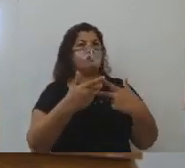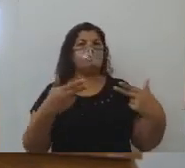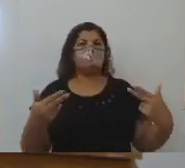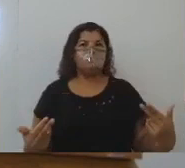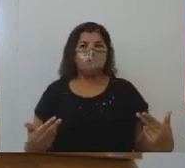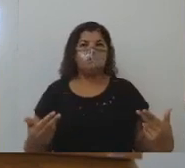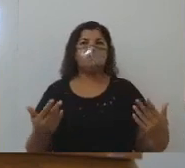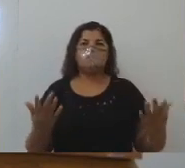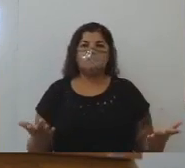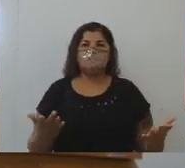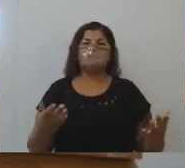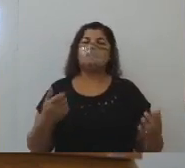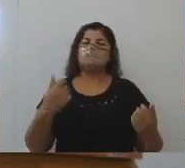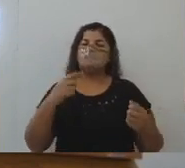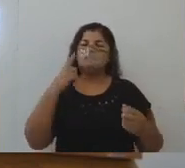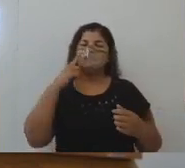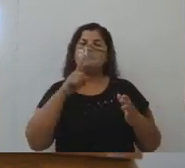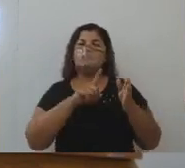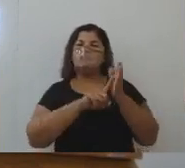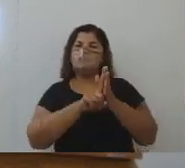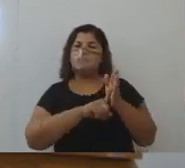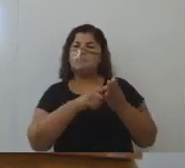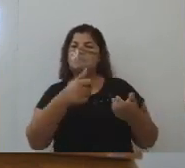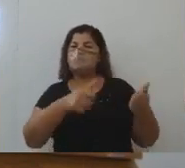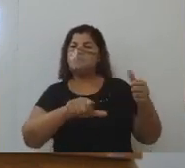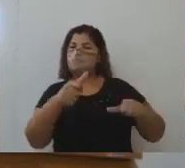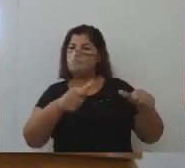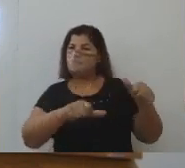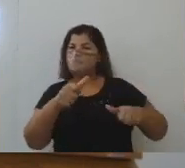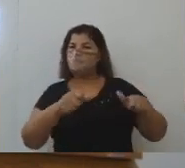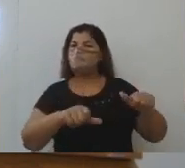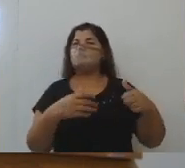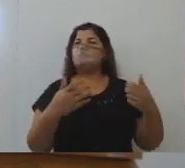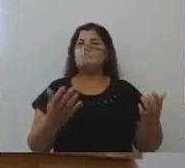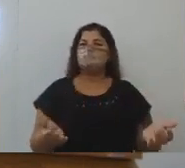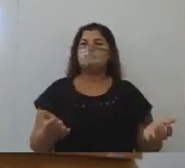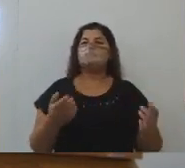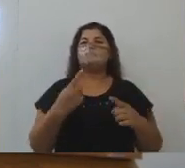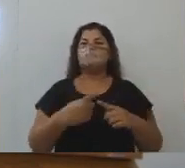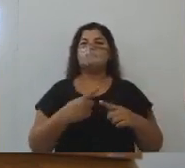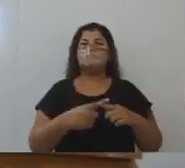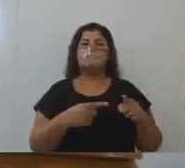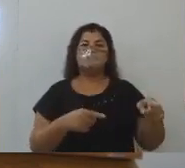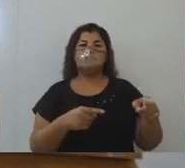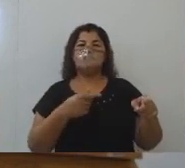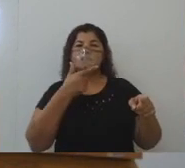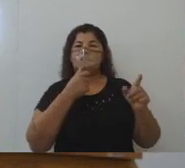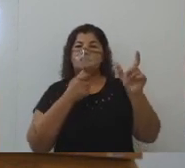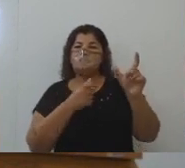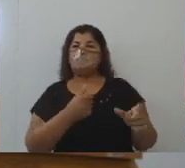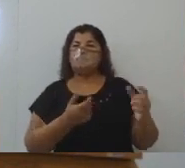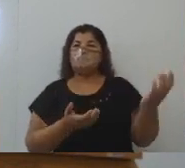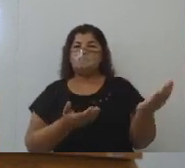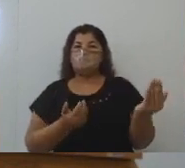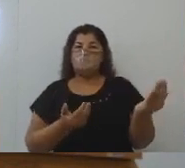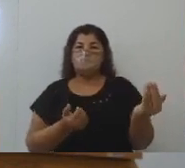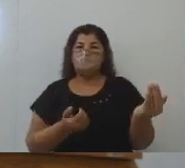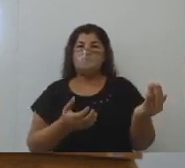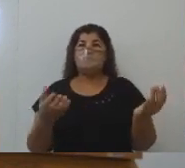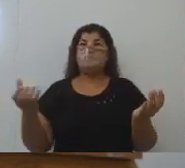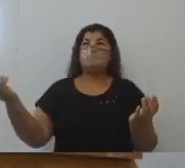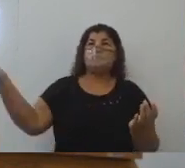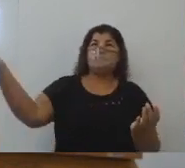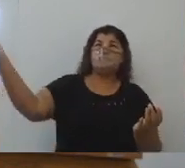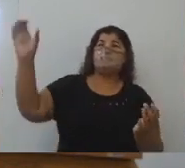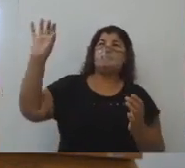a gente precisa analisar esses fatos? E a gente chega à conclusão de que aquele jovem, ele recebeu uma